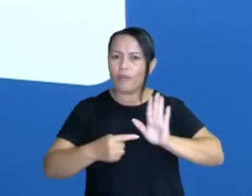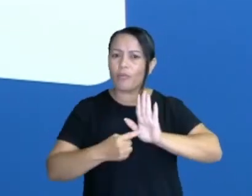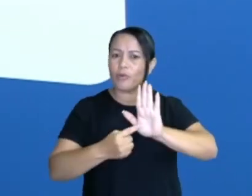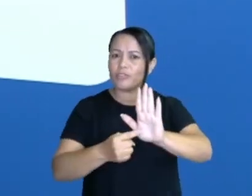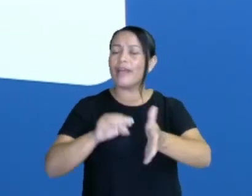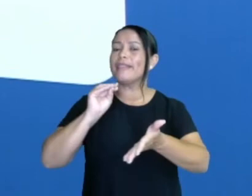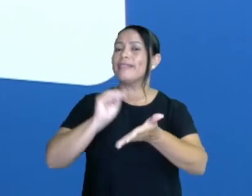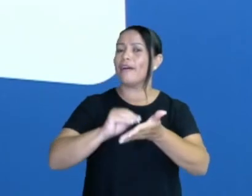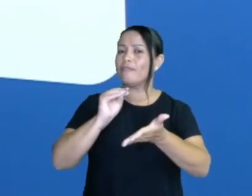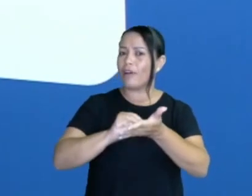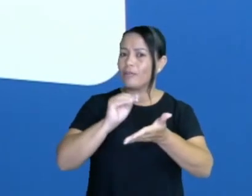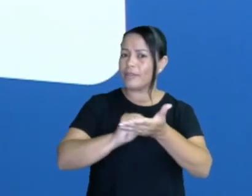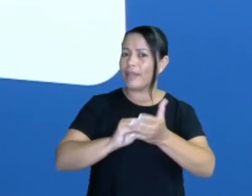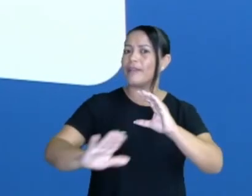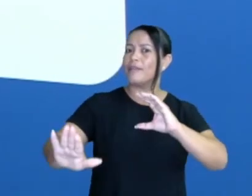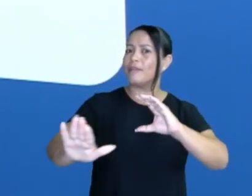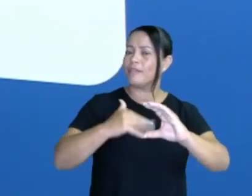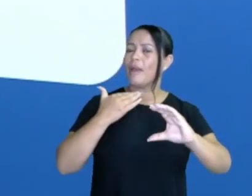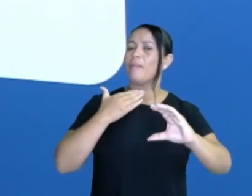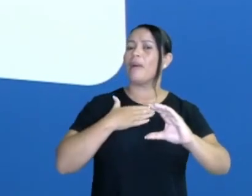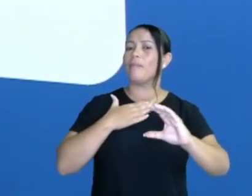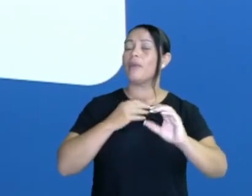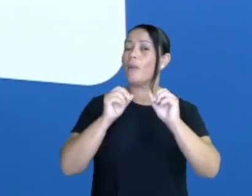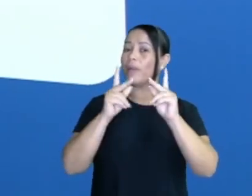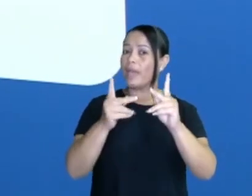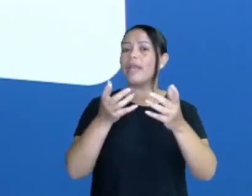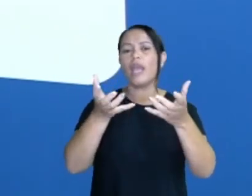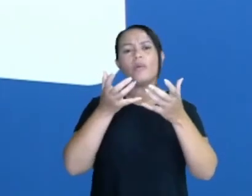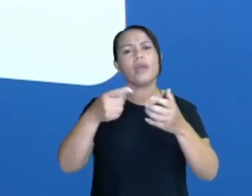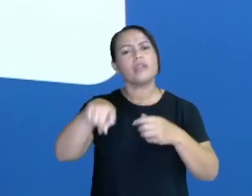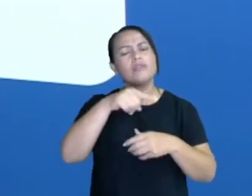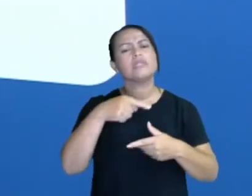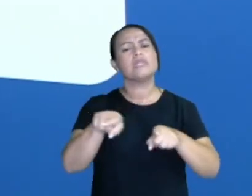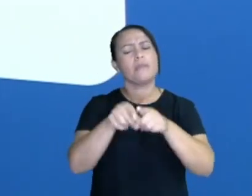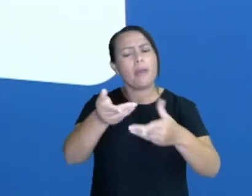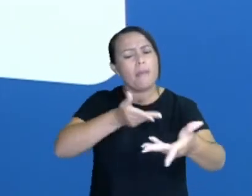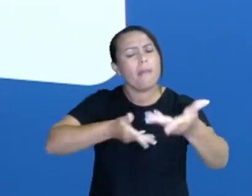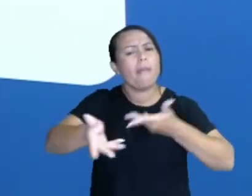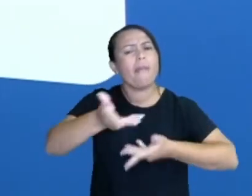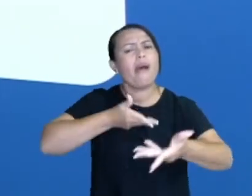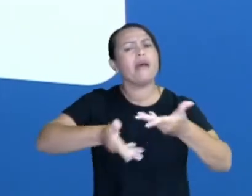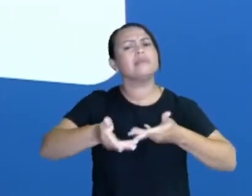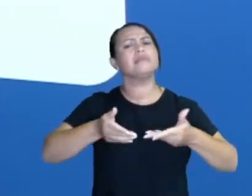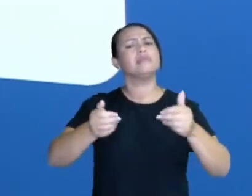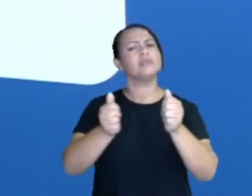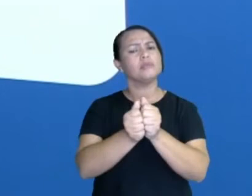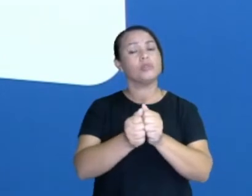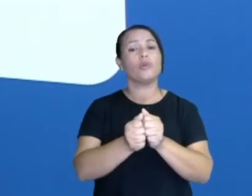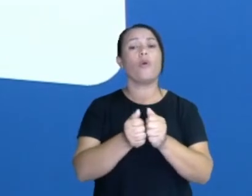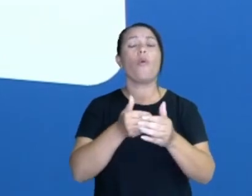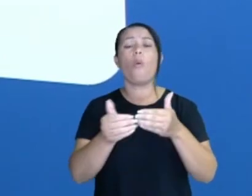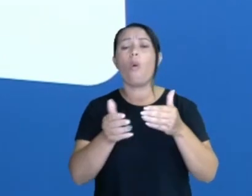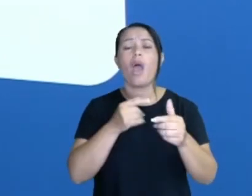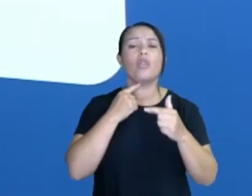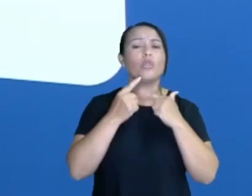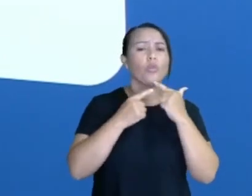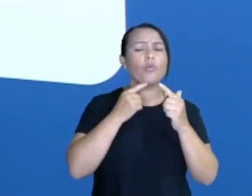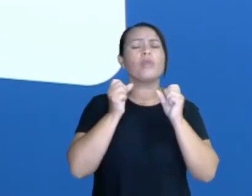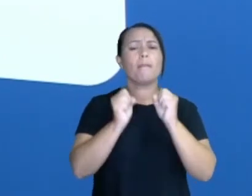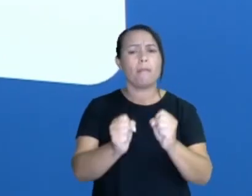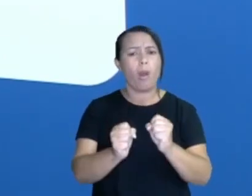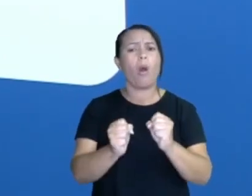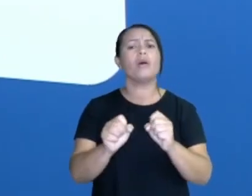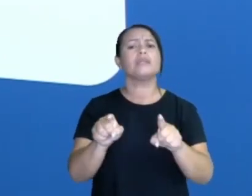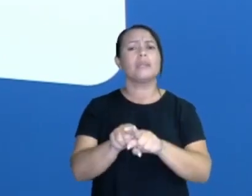não enviou, ok? Então eu quero que vocês me enviem, quero a participação de vocês, sim. Qualquer dúvida vocês também